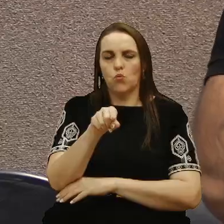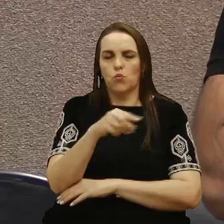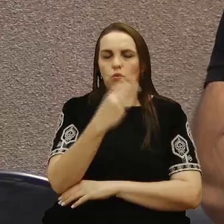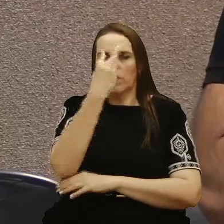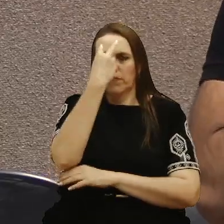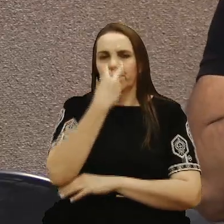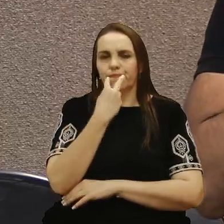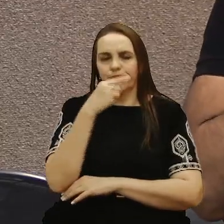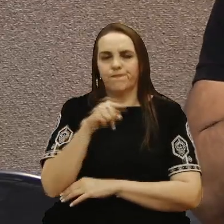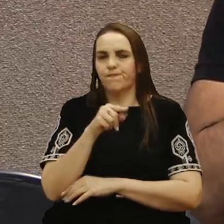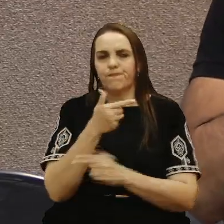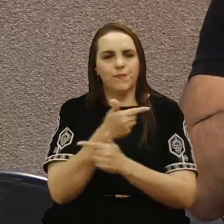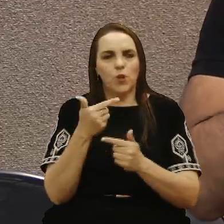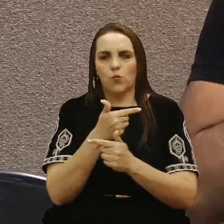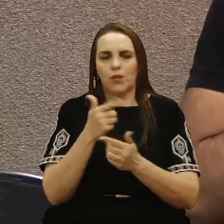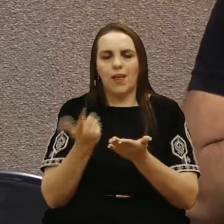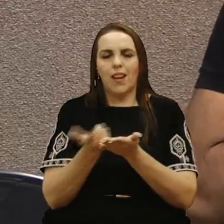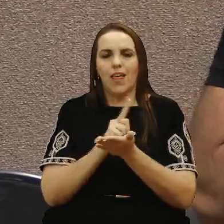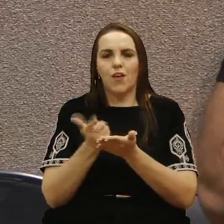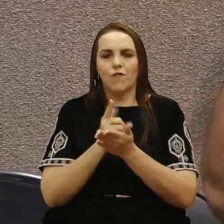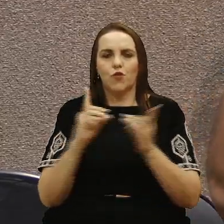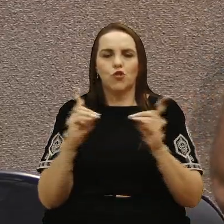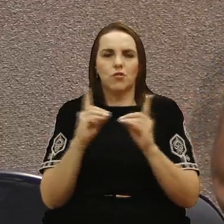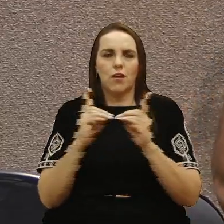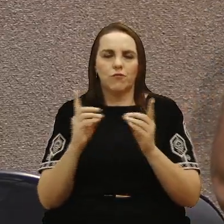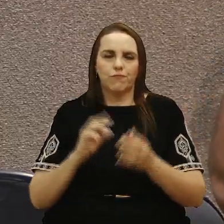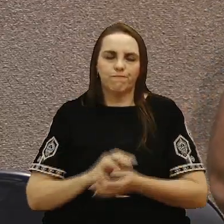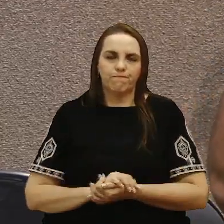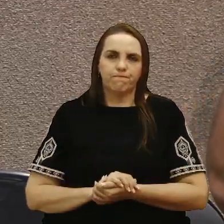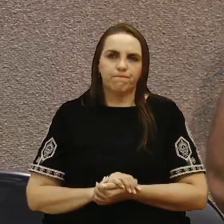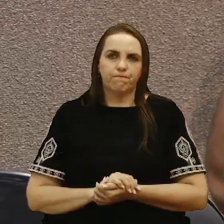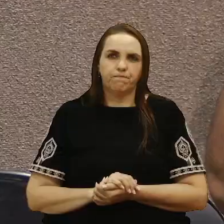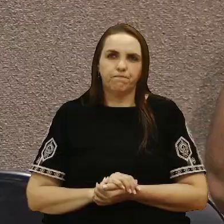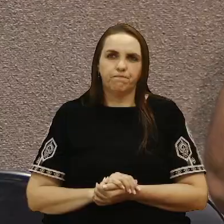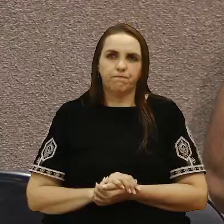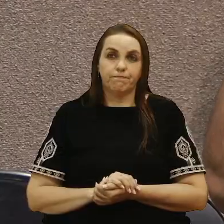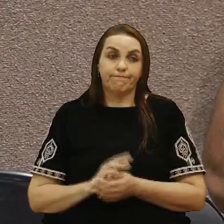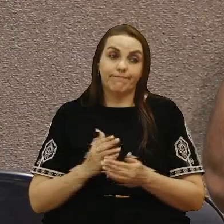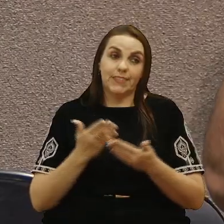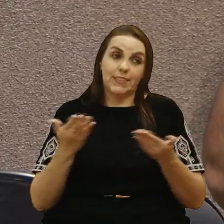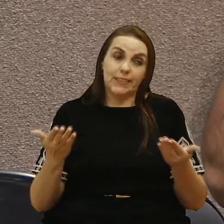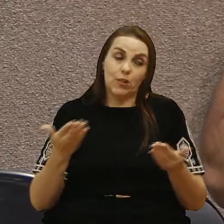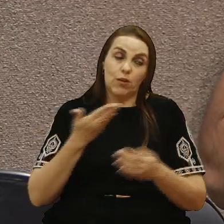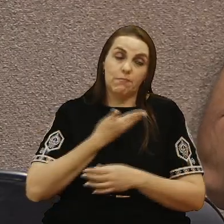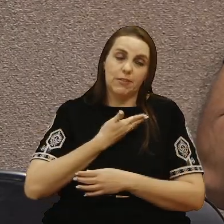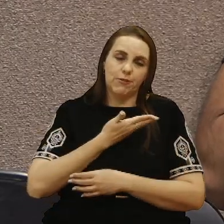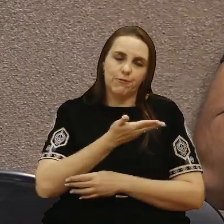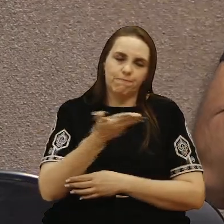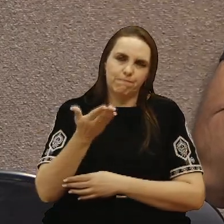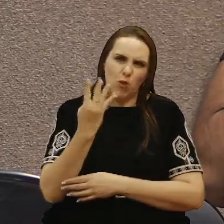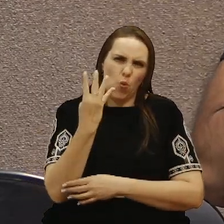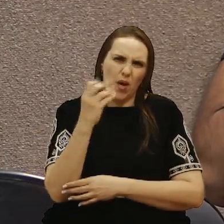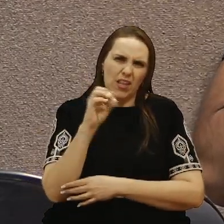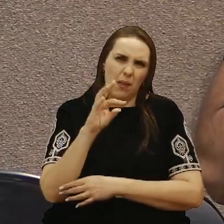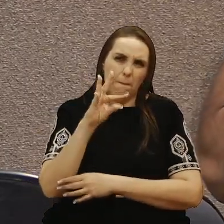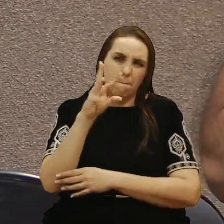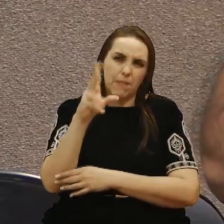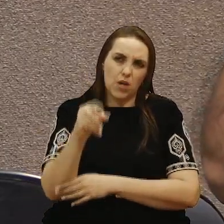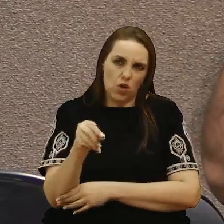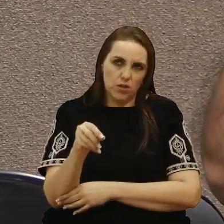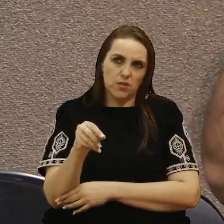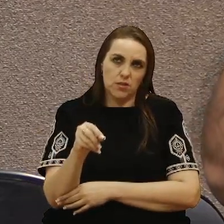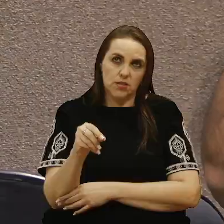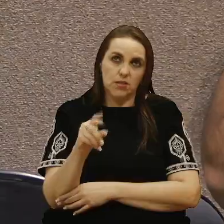visuais sem livros didáticos. Caros amigos, 40 milhões é cerca